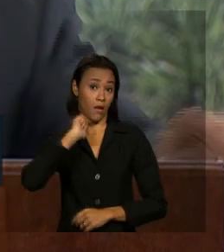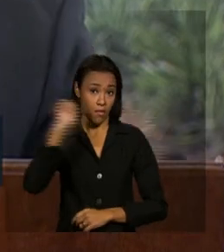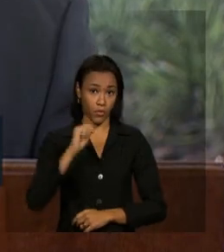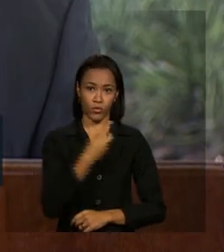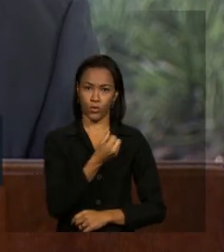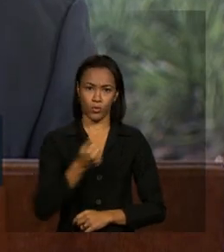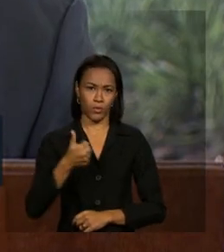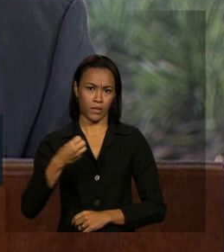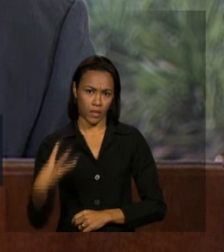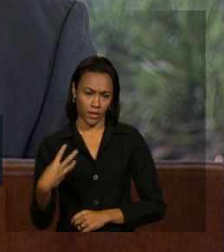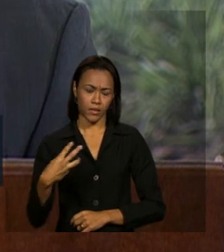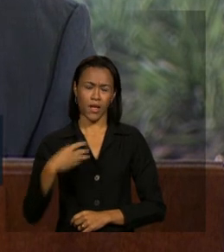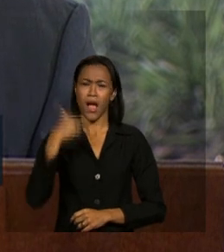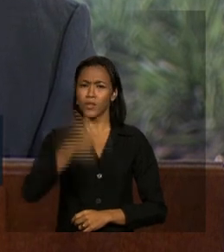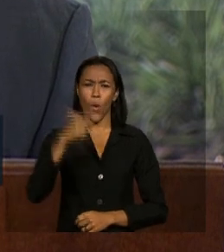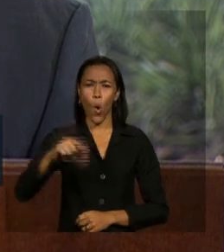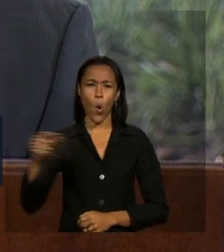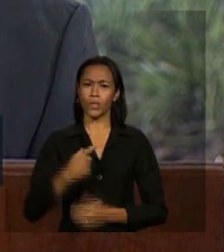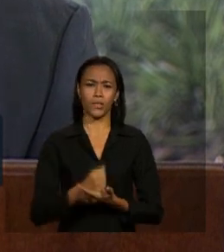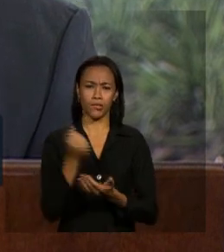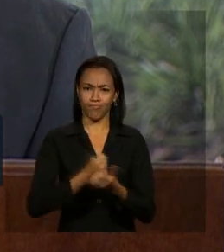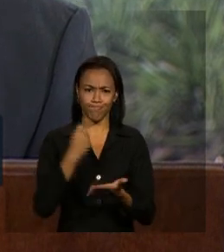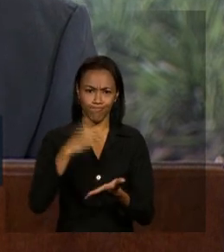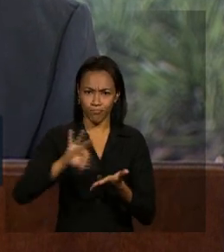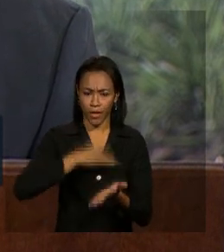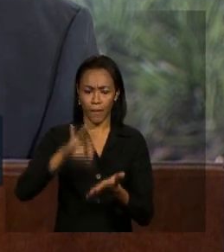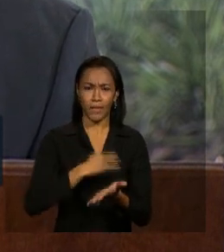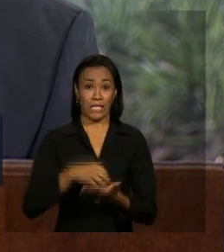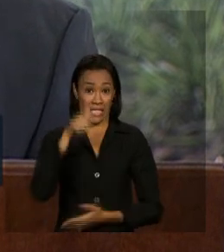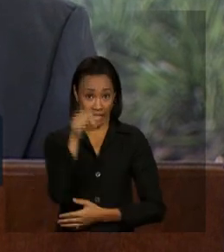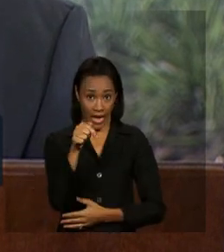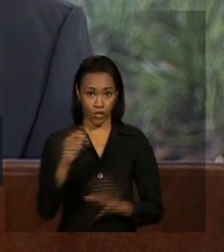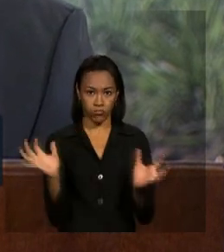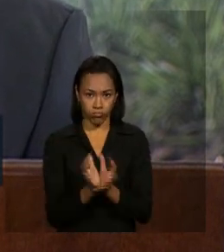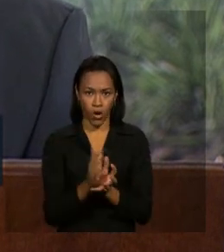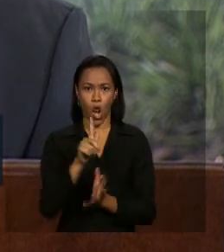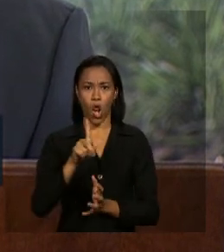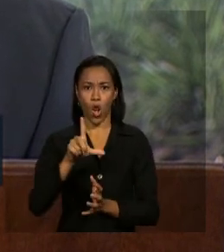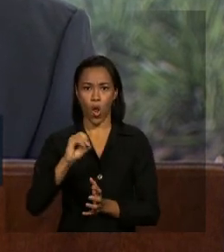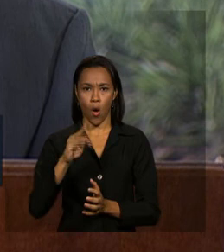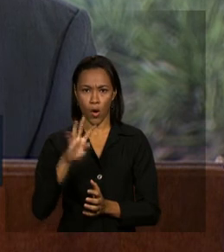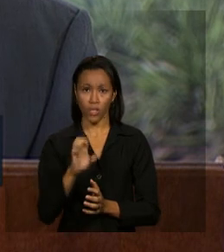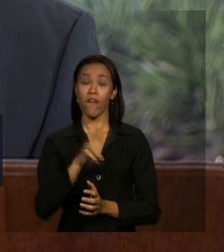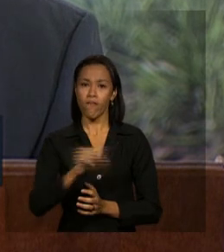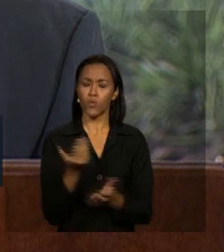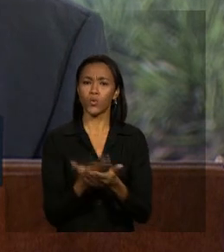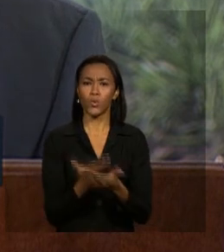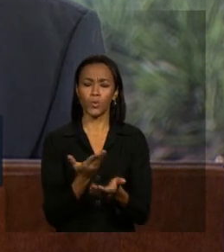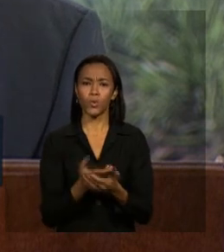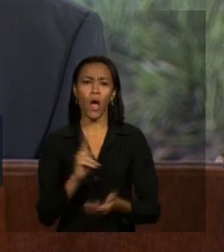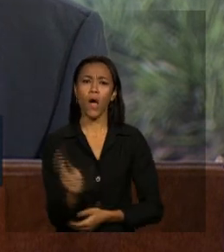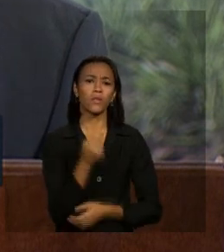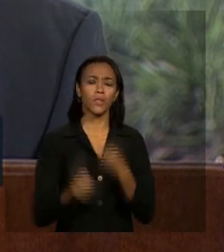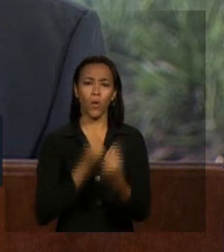2013 as demais concepções envolvendo os sete lotes os estudos se realizaram desde agora